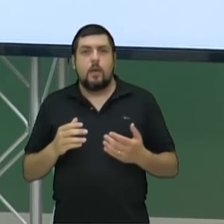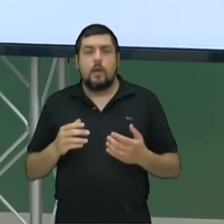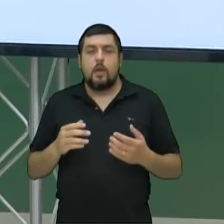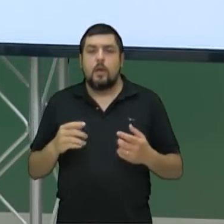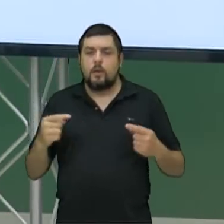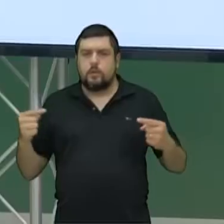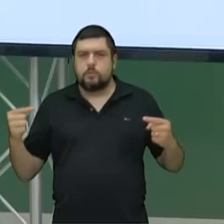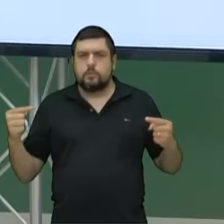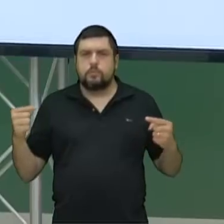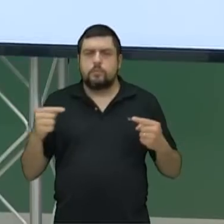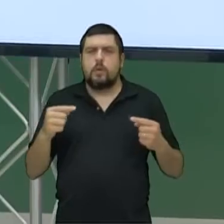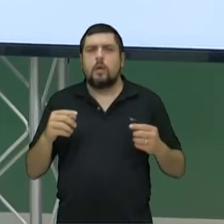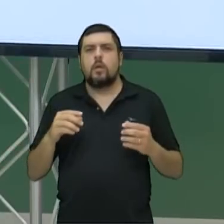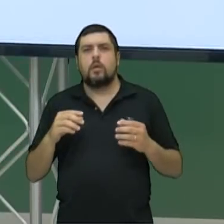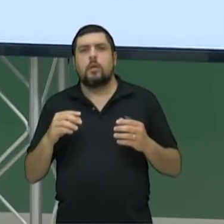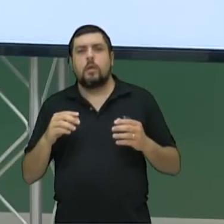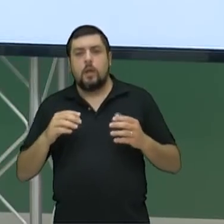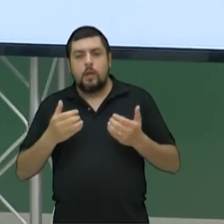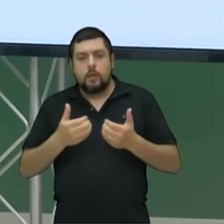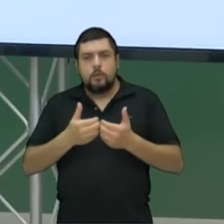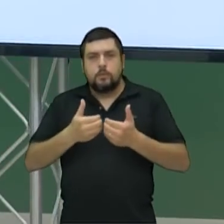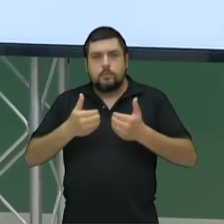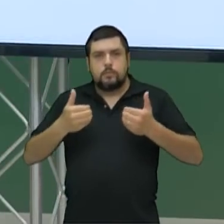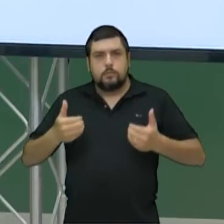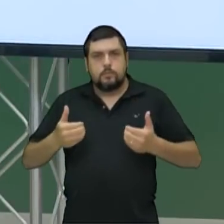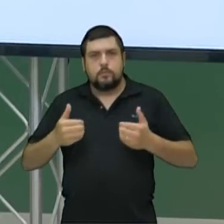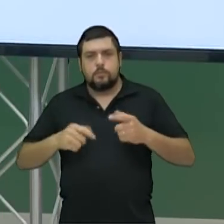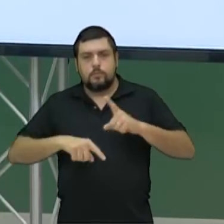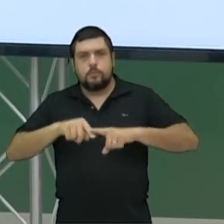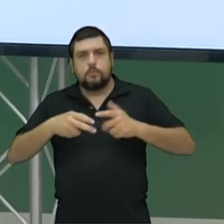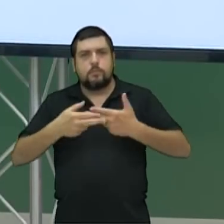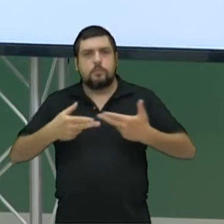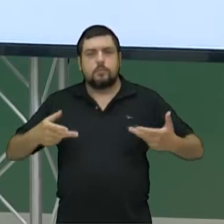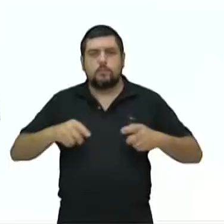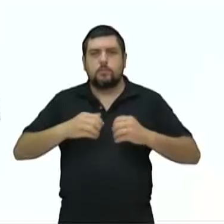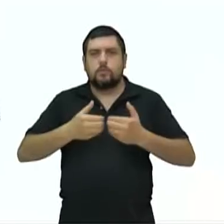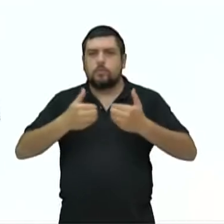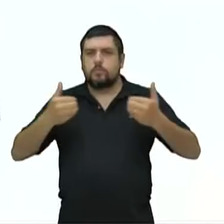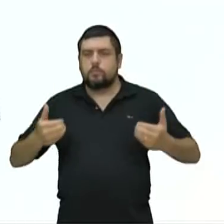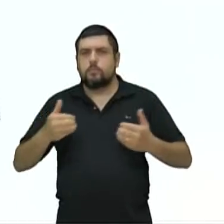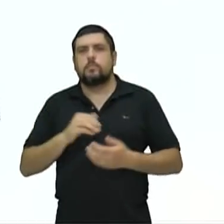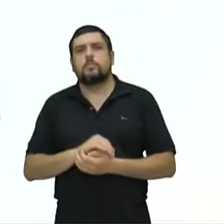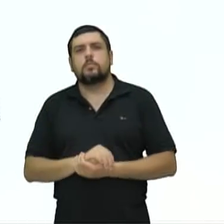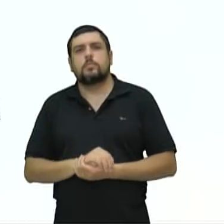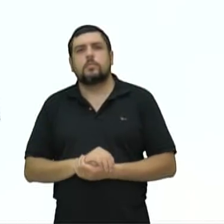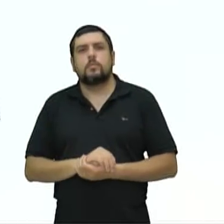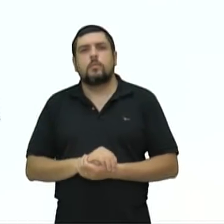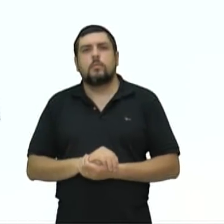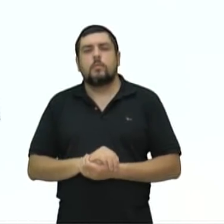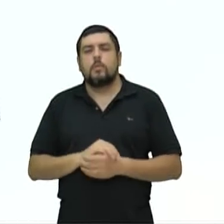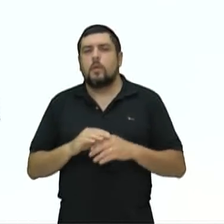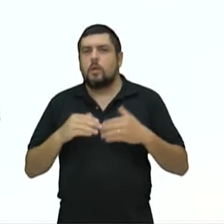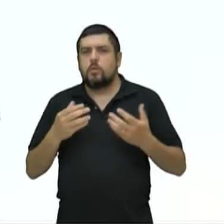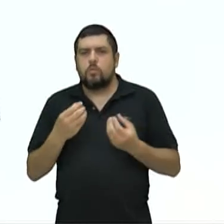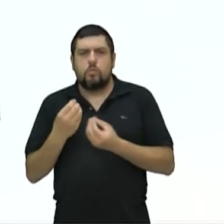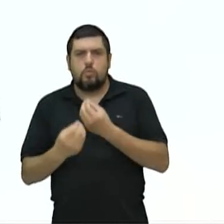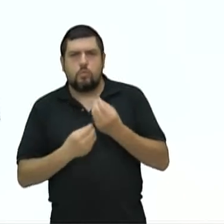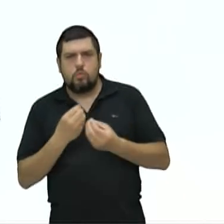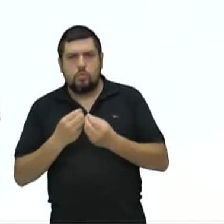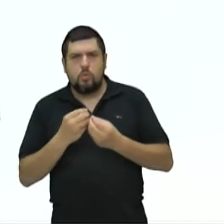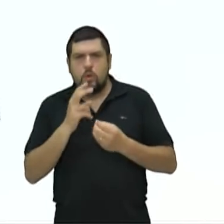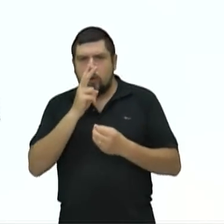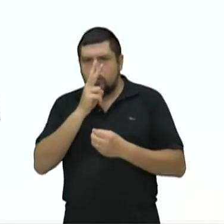atuam na verdade em corpos distintos. Então, quando eu tenho essa ação, por exemplo, se vocês observarem, eu estou atuando em corpos